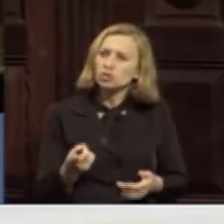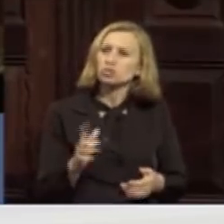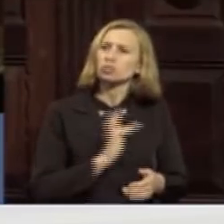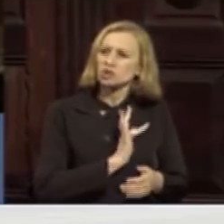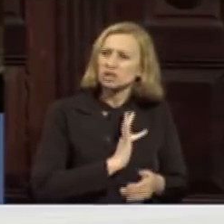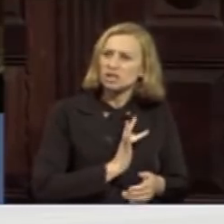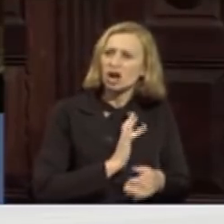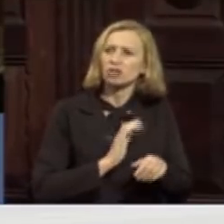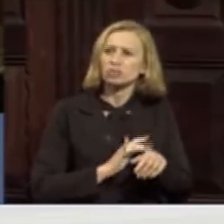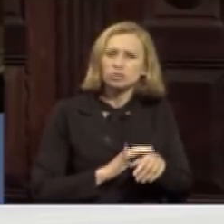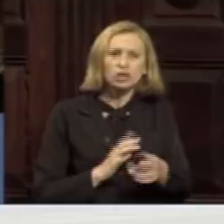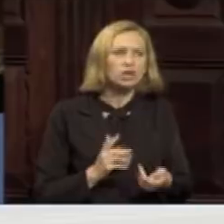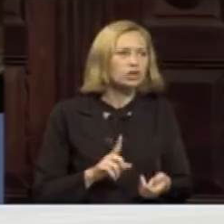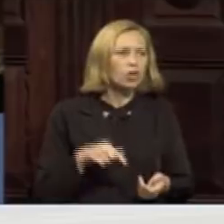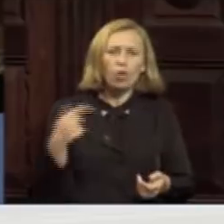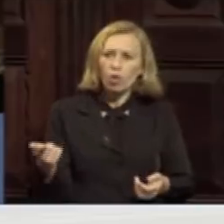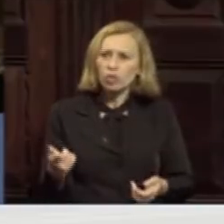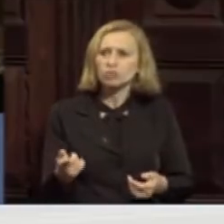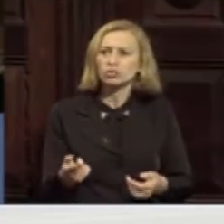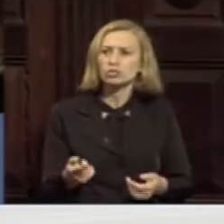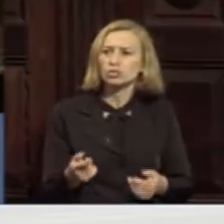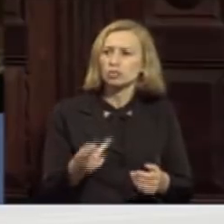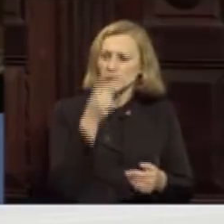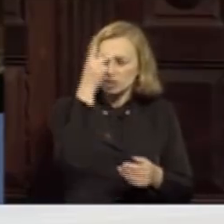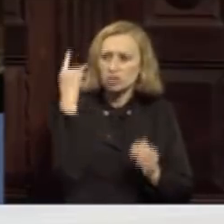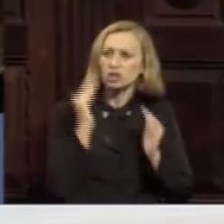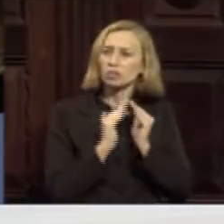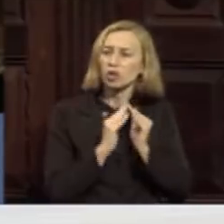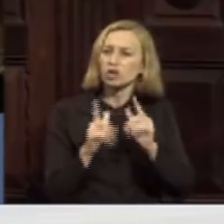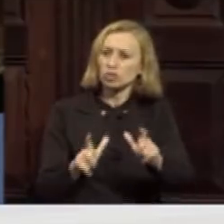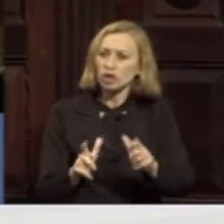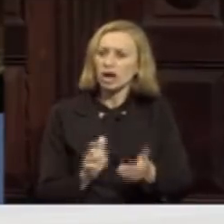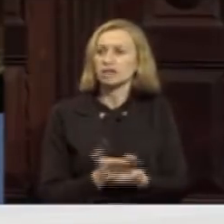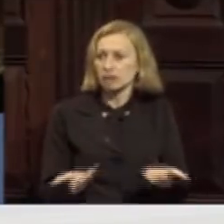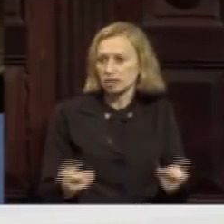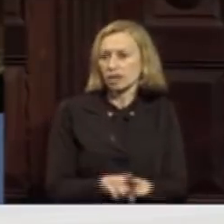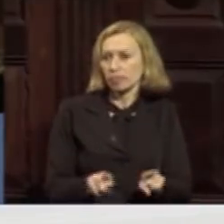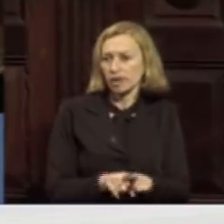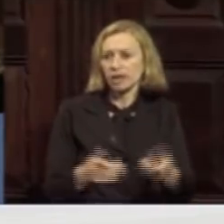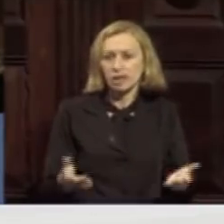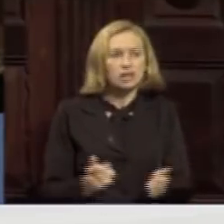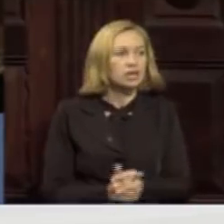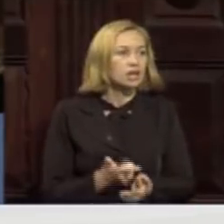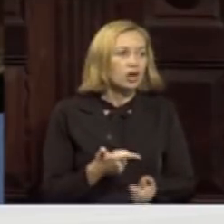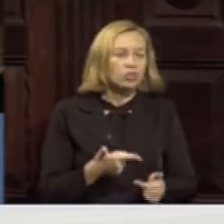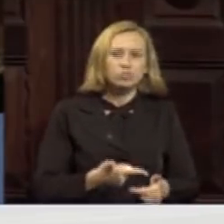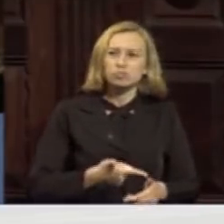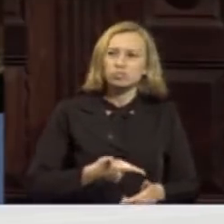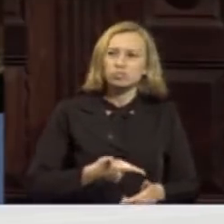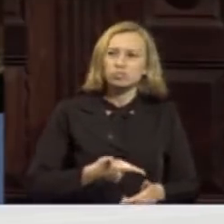ferido, inclusive uma situação quase prosaica. Ele tentava tirar, ao que parece pelas narrativas que recebi,